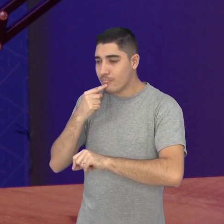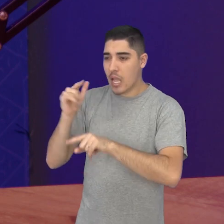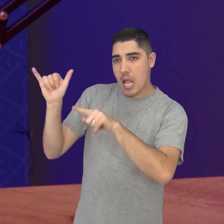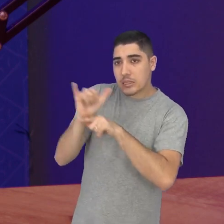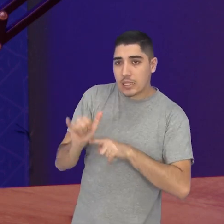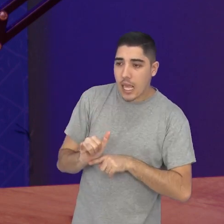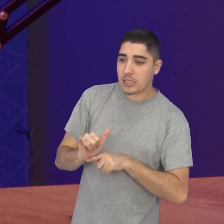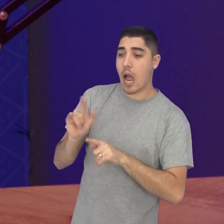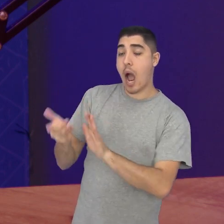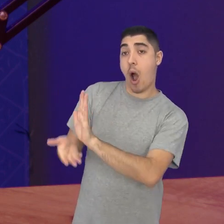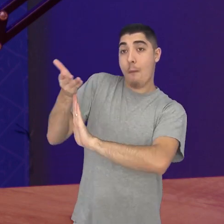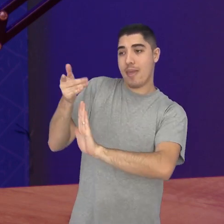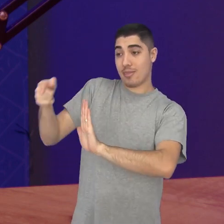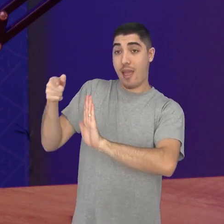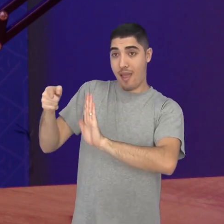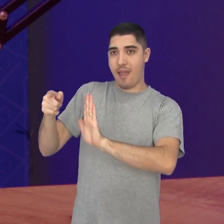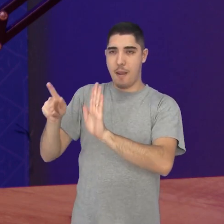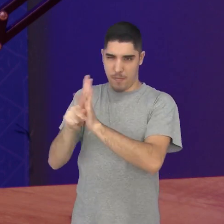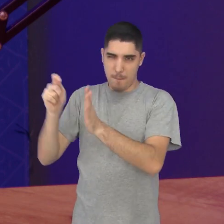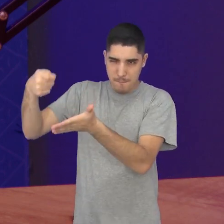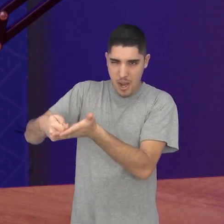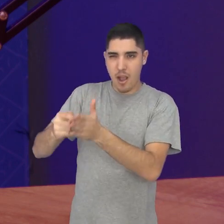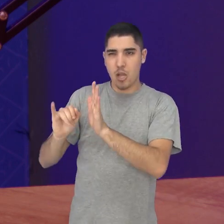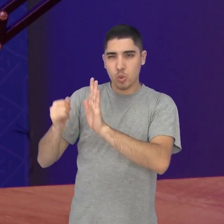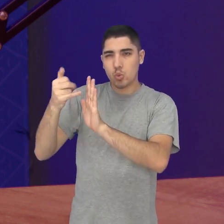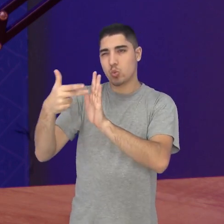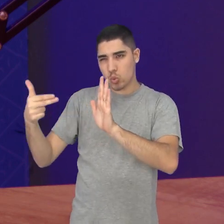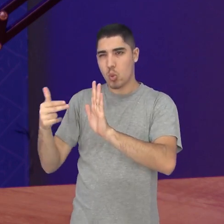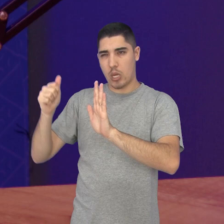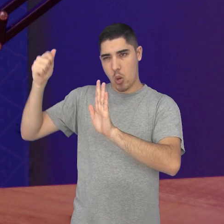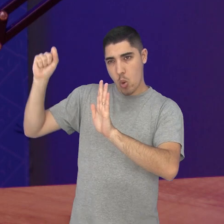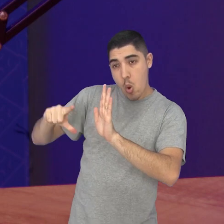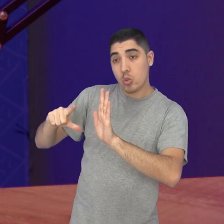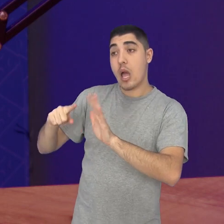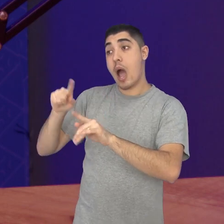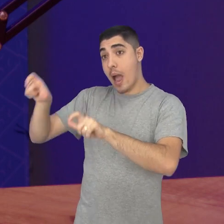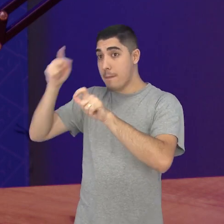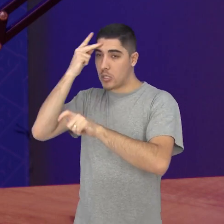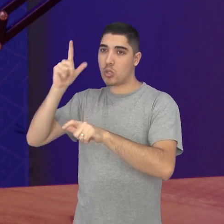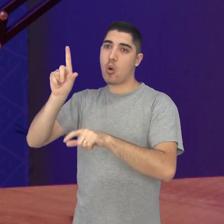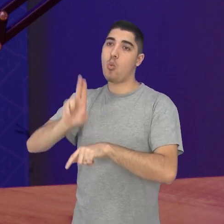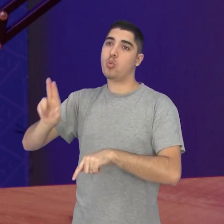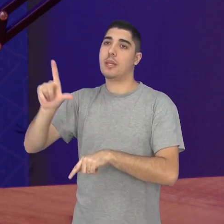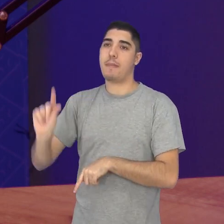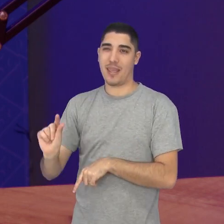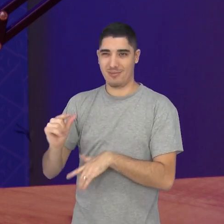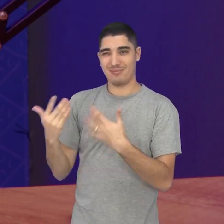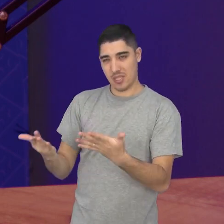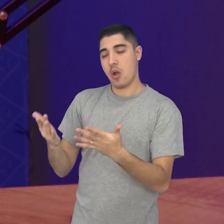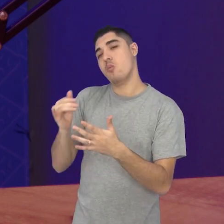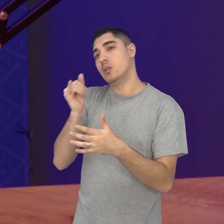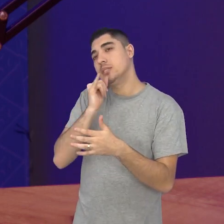eles aumentam as tarifas também como uma forma de tentar diminuir. Então, assim, já que a conta de luz tá mais, a conta de energia, né,